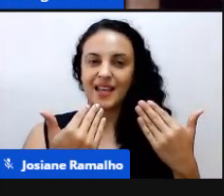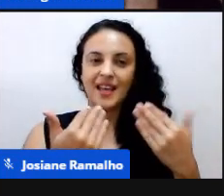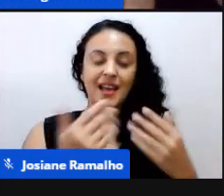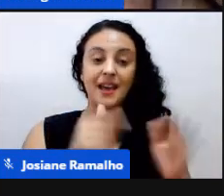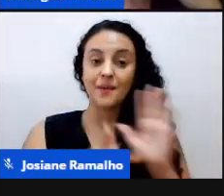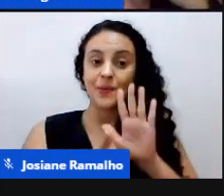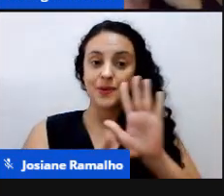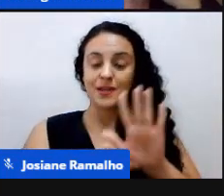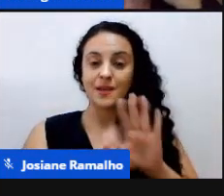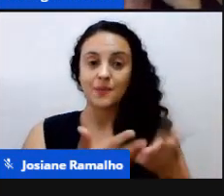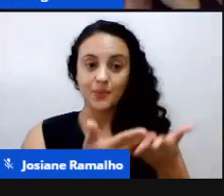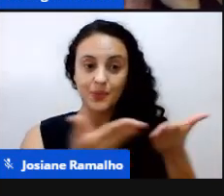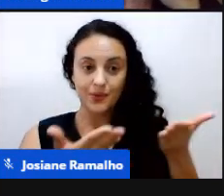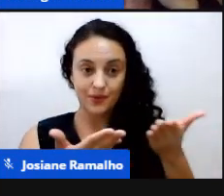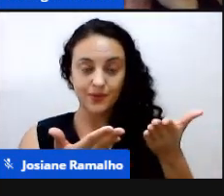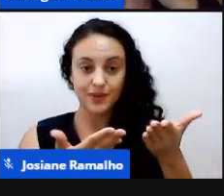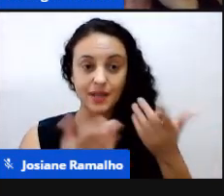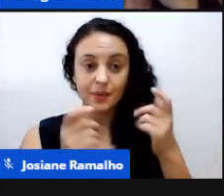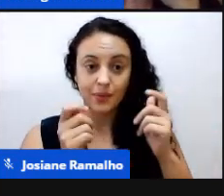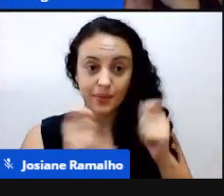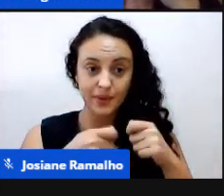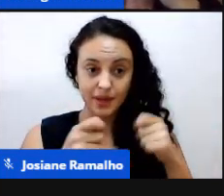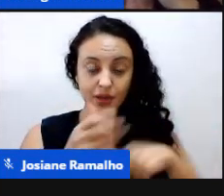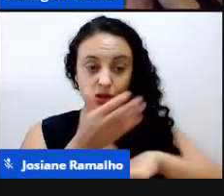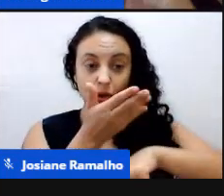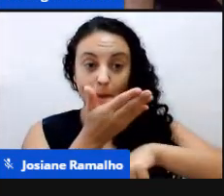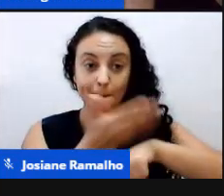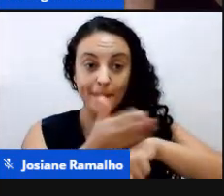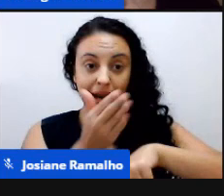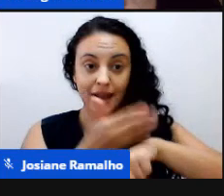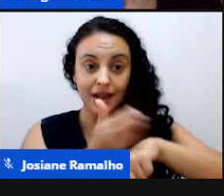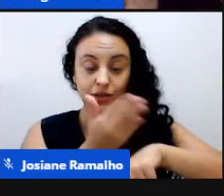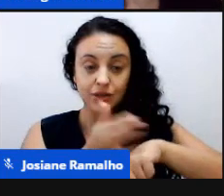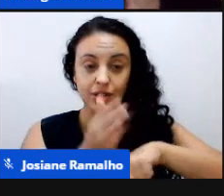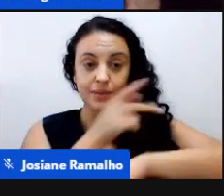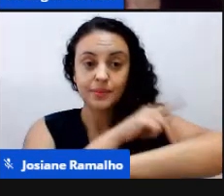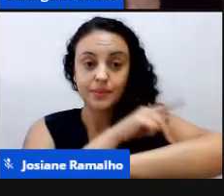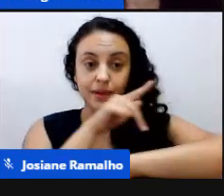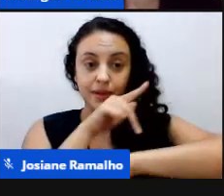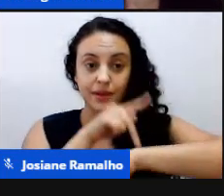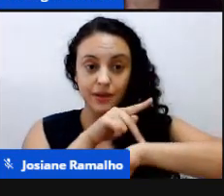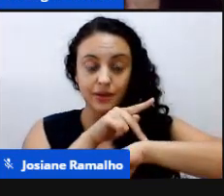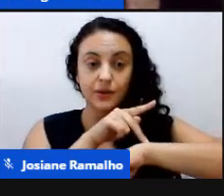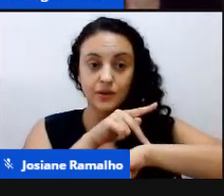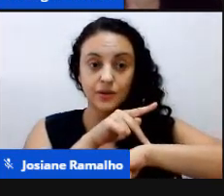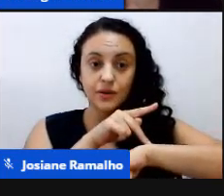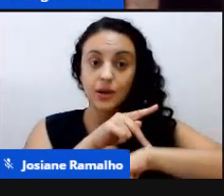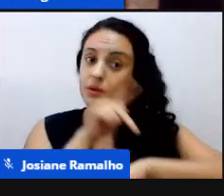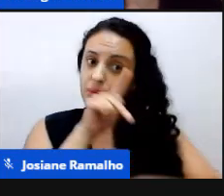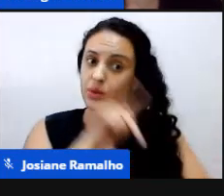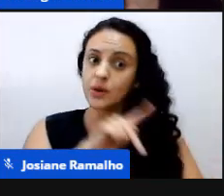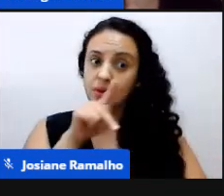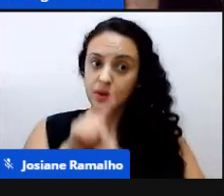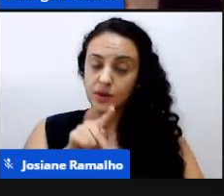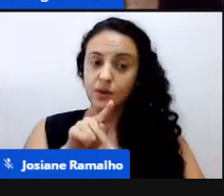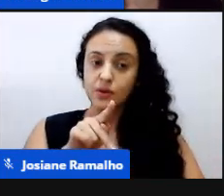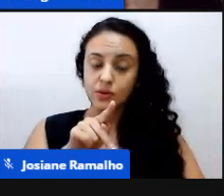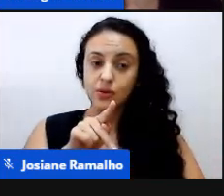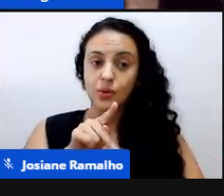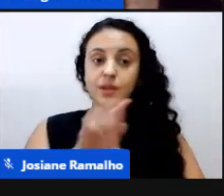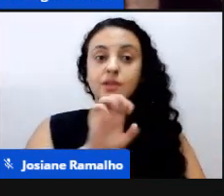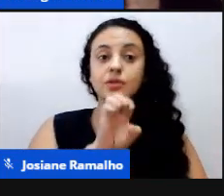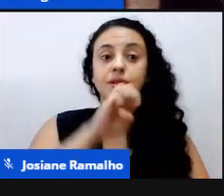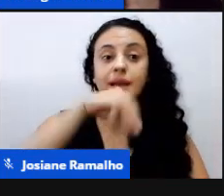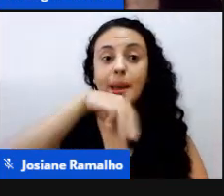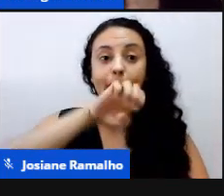apresentar para vocês as possibilidades de práticas pedagógicas realizadas por docentes que atuam em diferentes EMEIs.